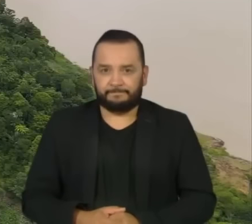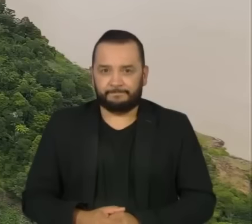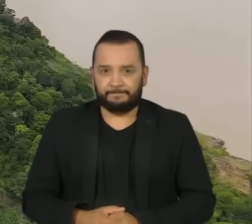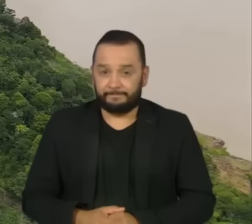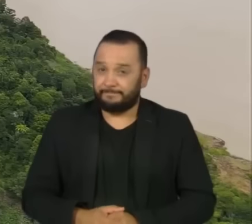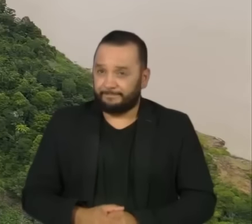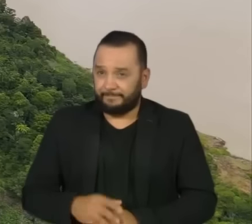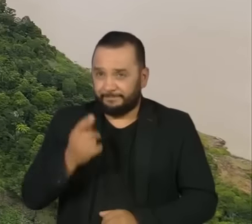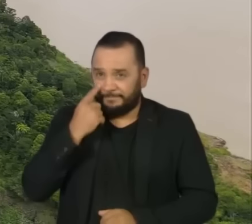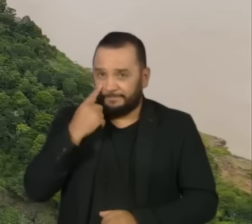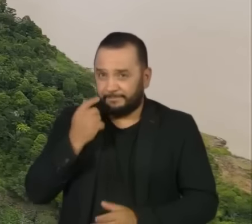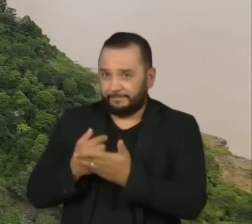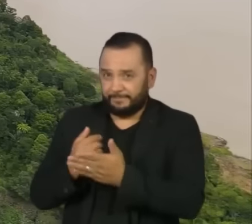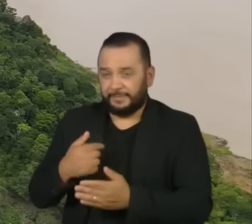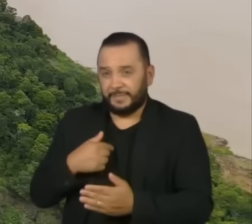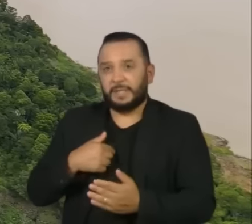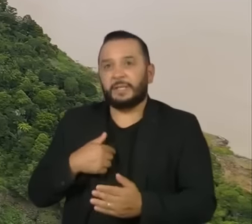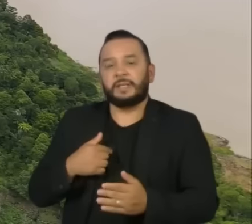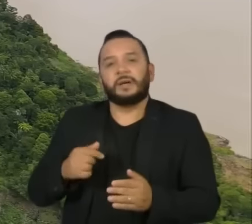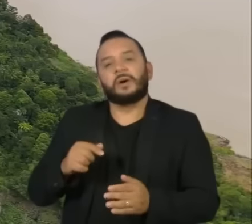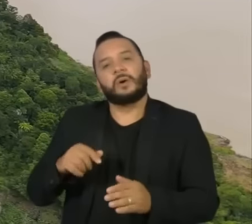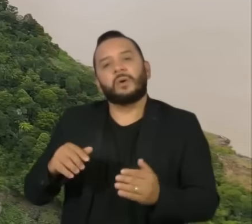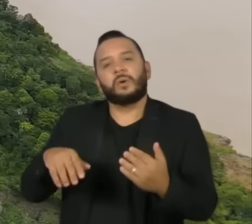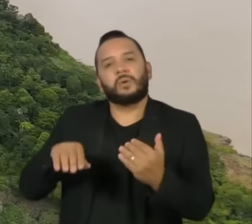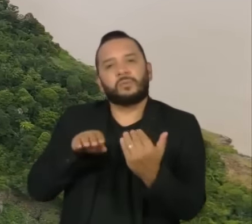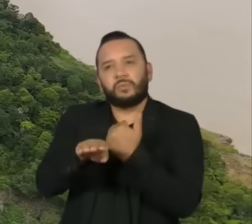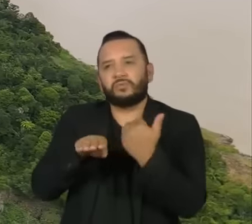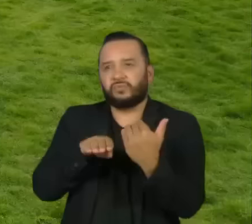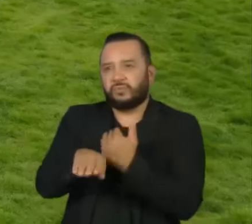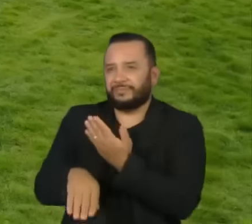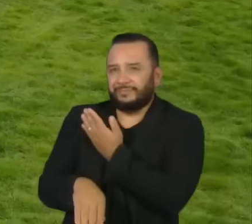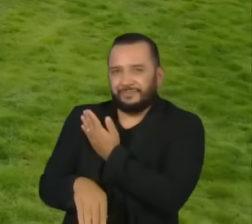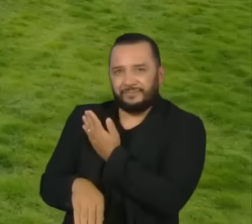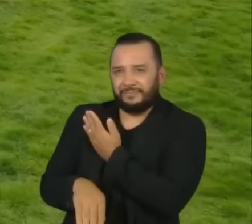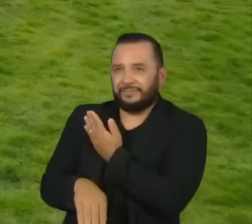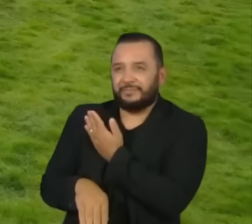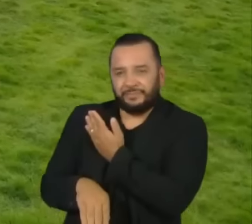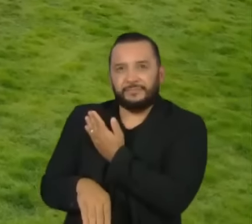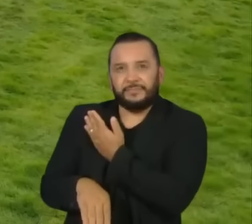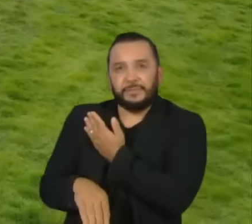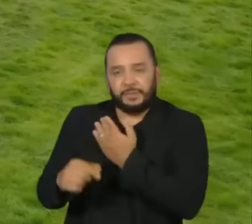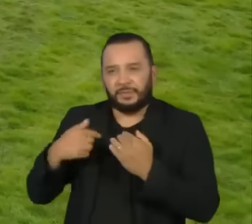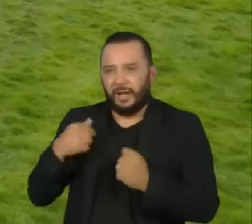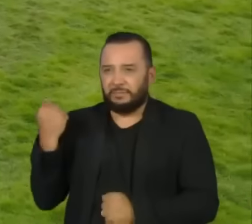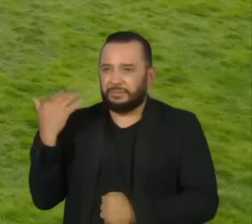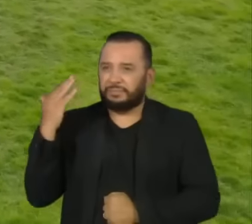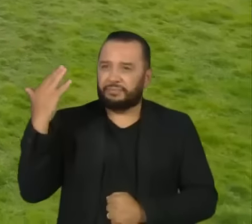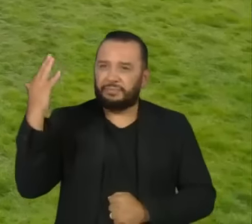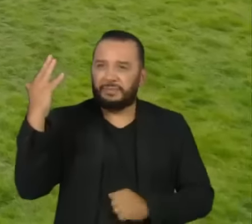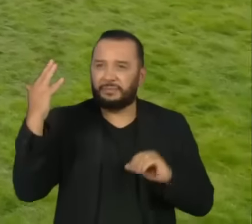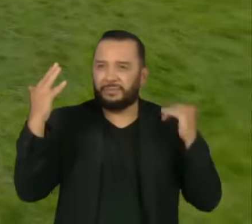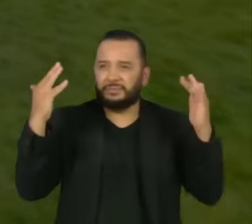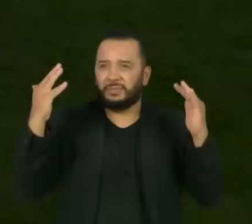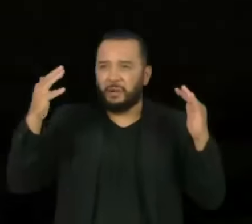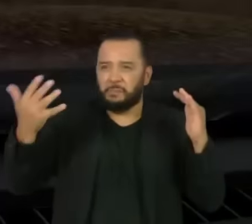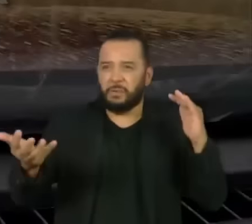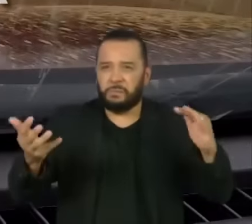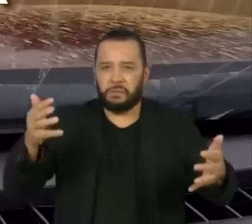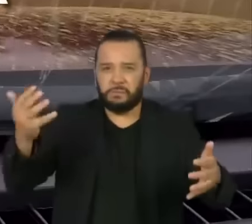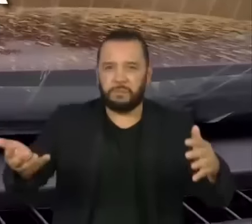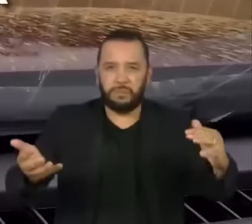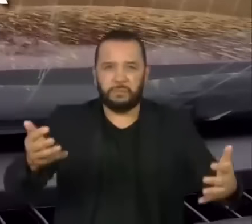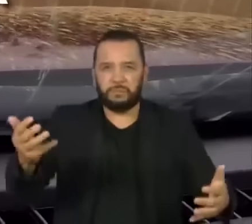Às margens da estrada que ganhou o nome por cruzar a floresta, floresta mesmo não há.